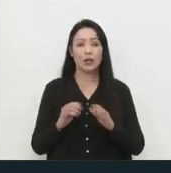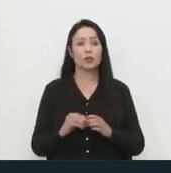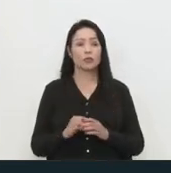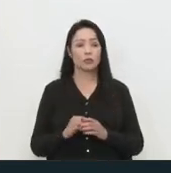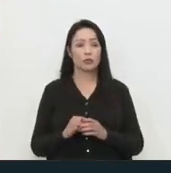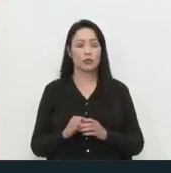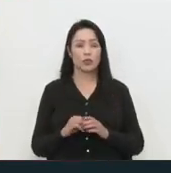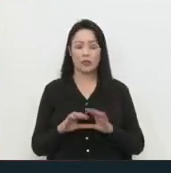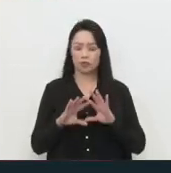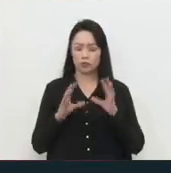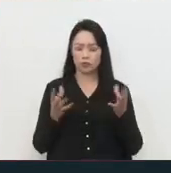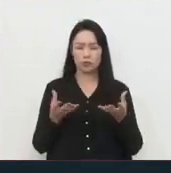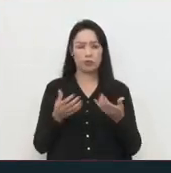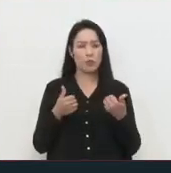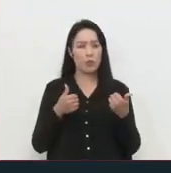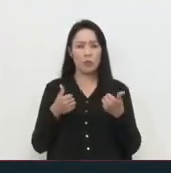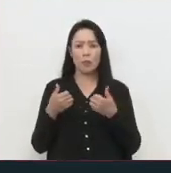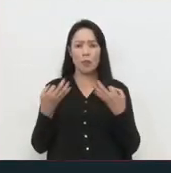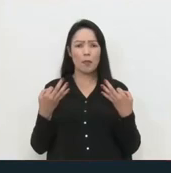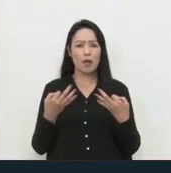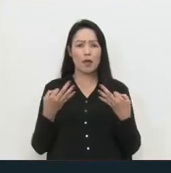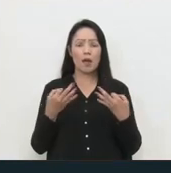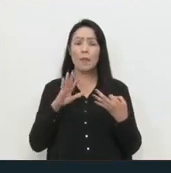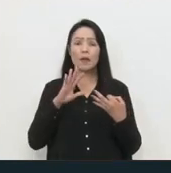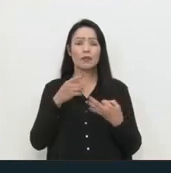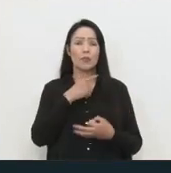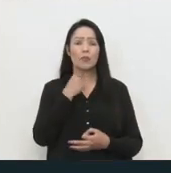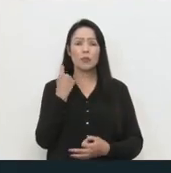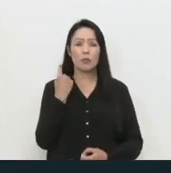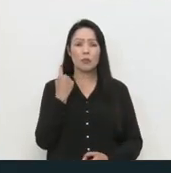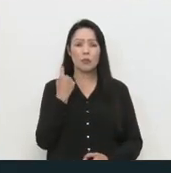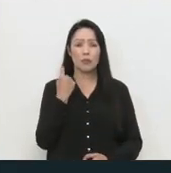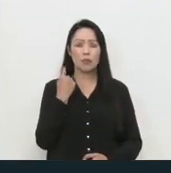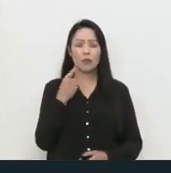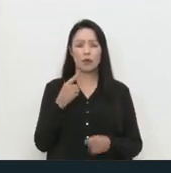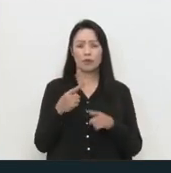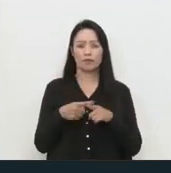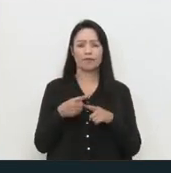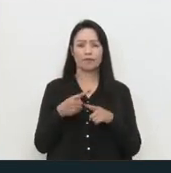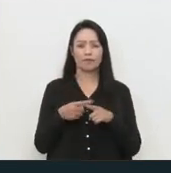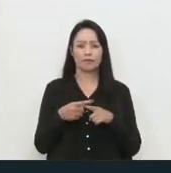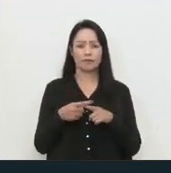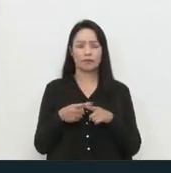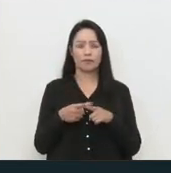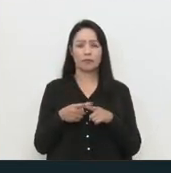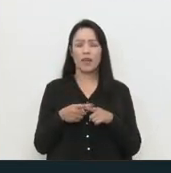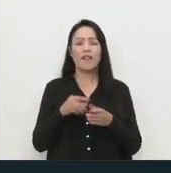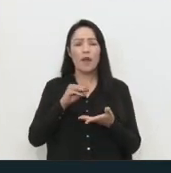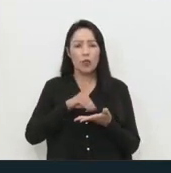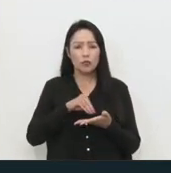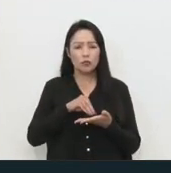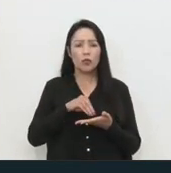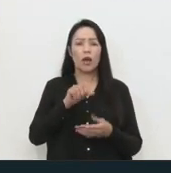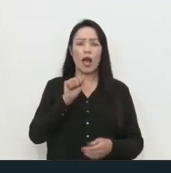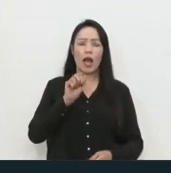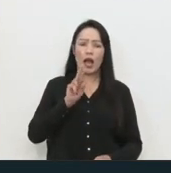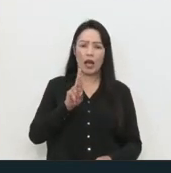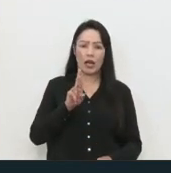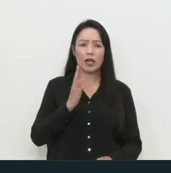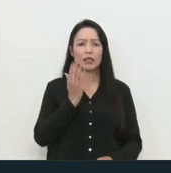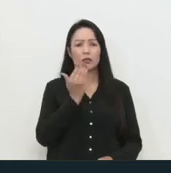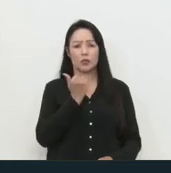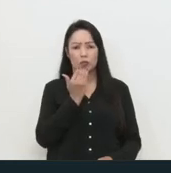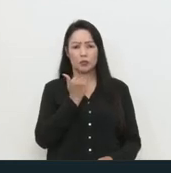completa na Tim morta por causa dessa insuficiência placentária